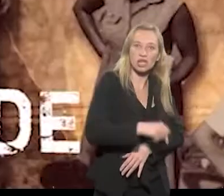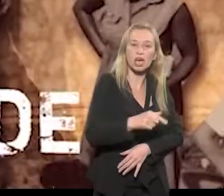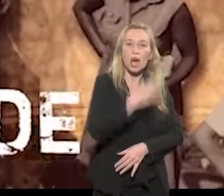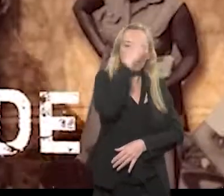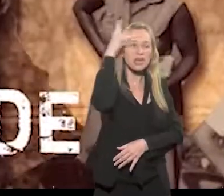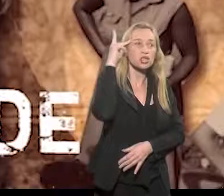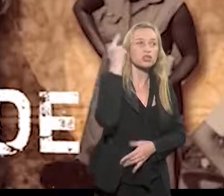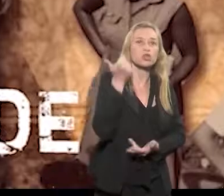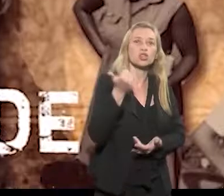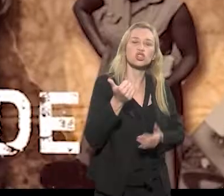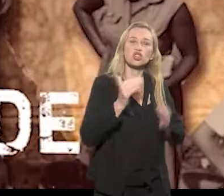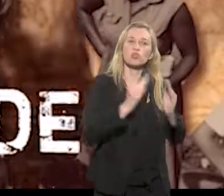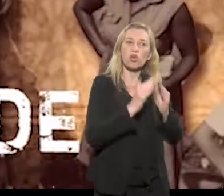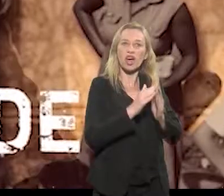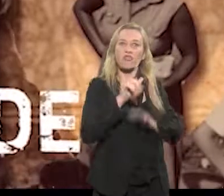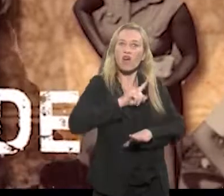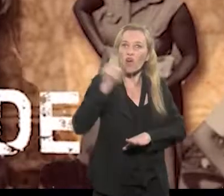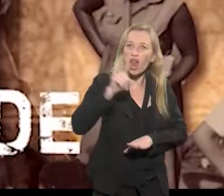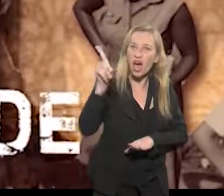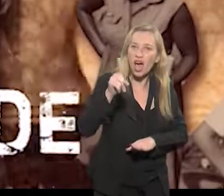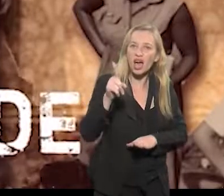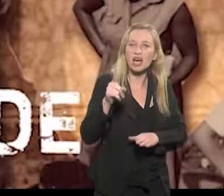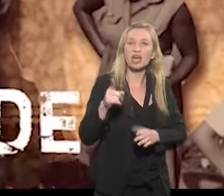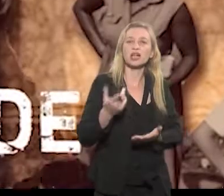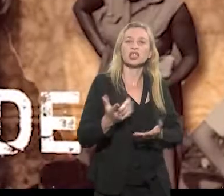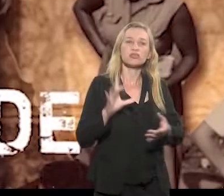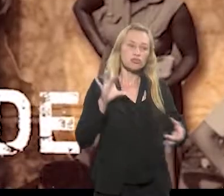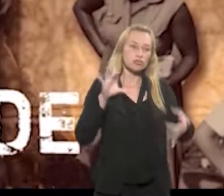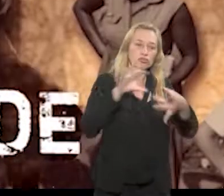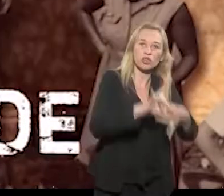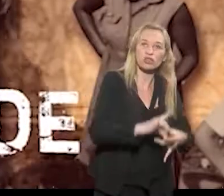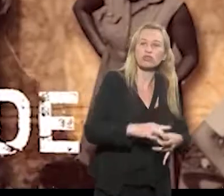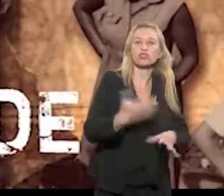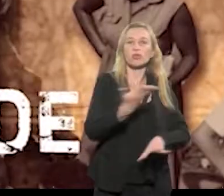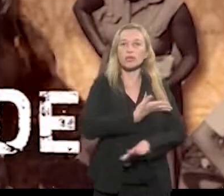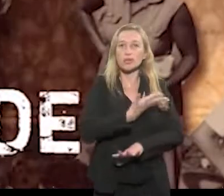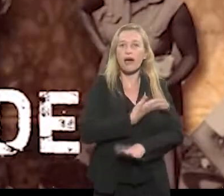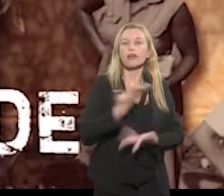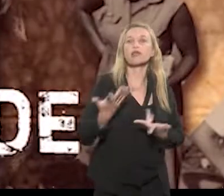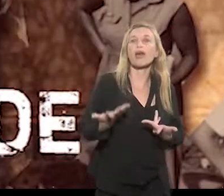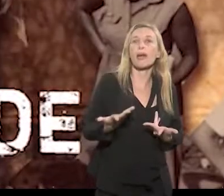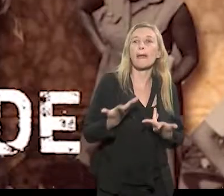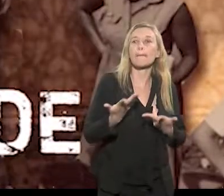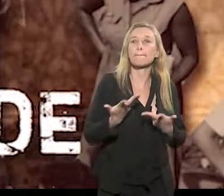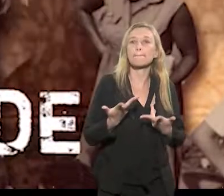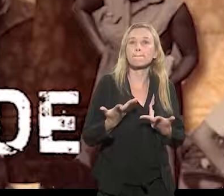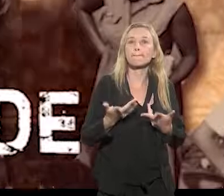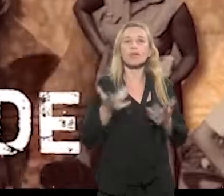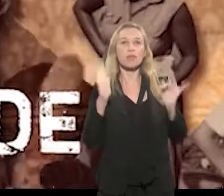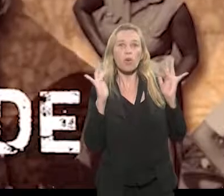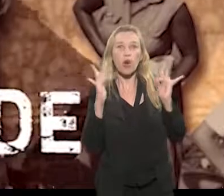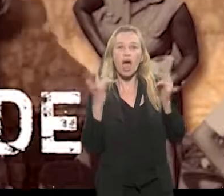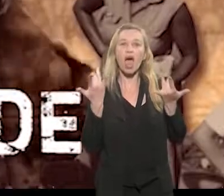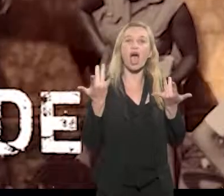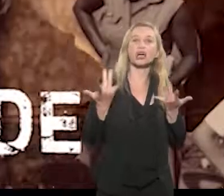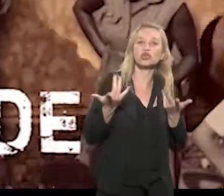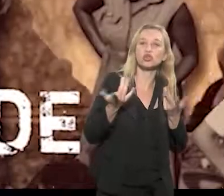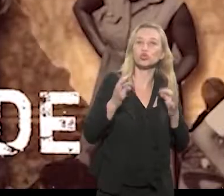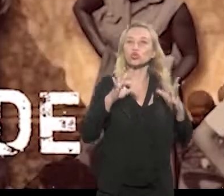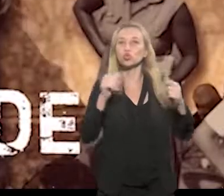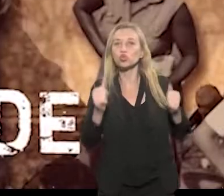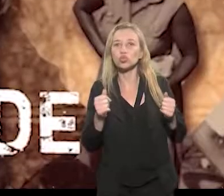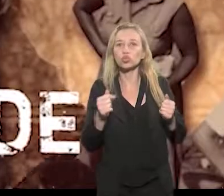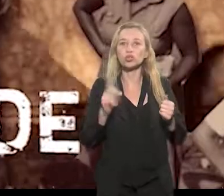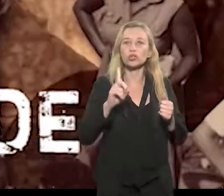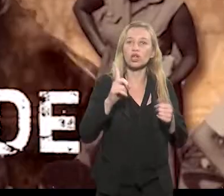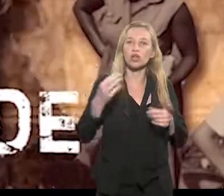tremendo. Pessoas que moravam lá, que criamos vínculos de amizade, né, de namorada e aquela